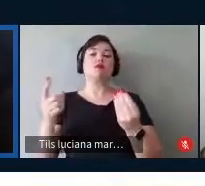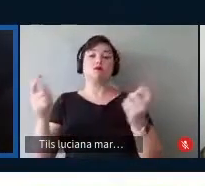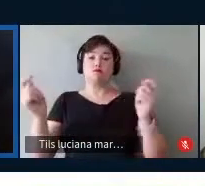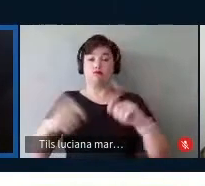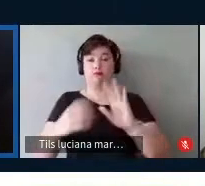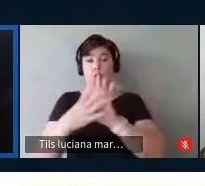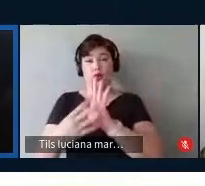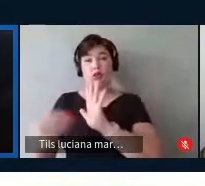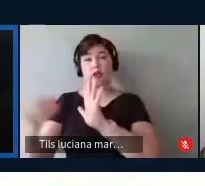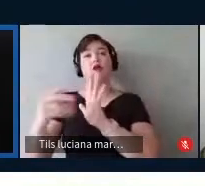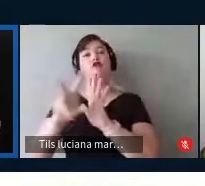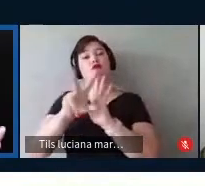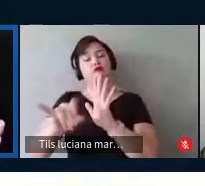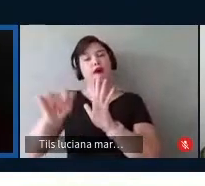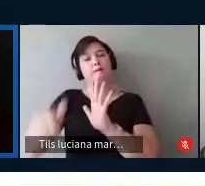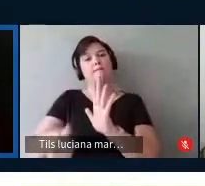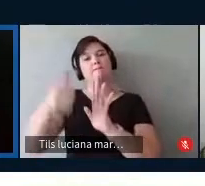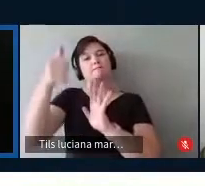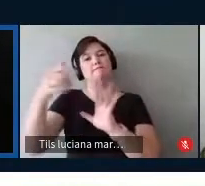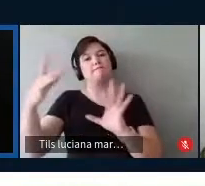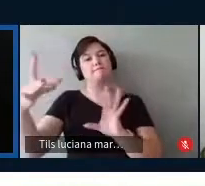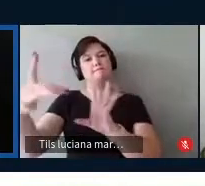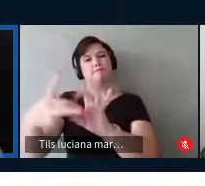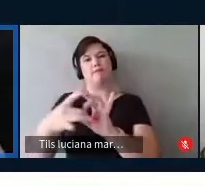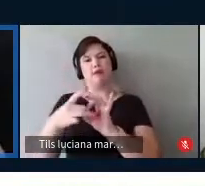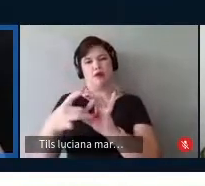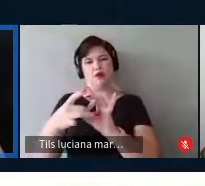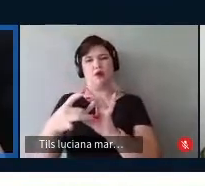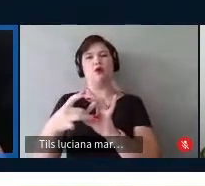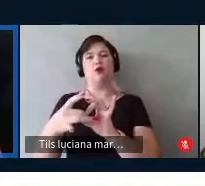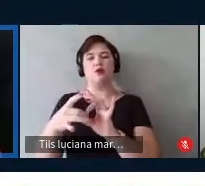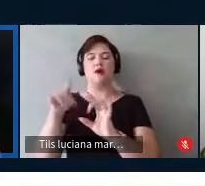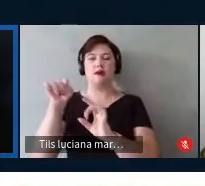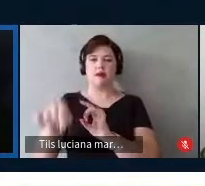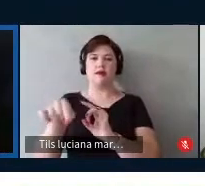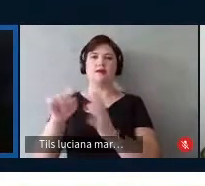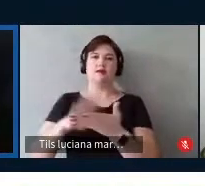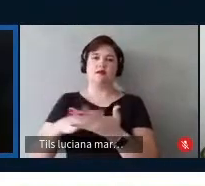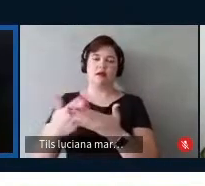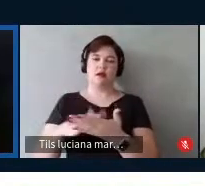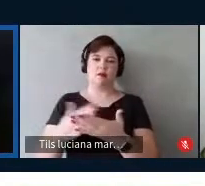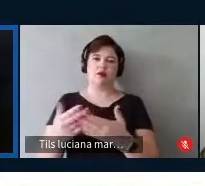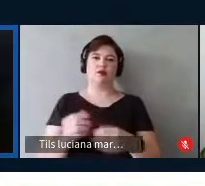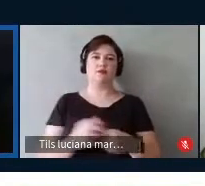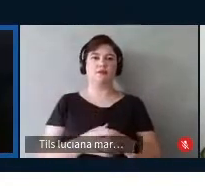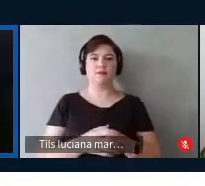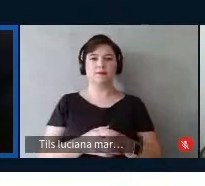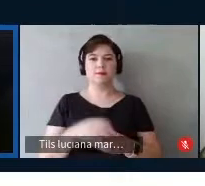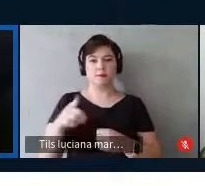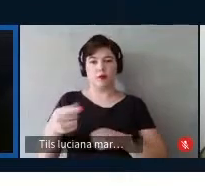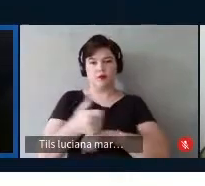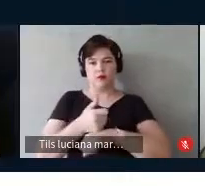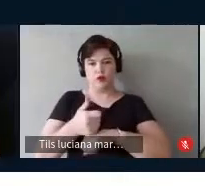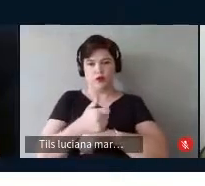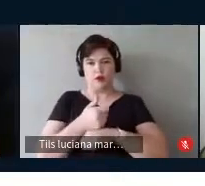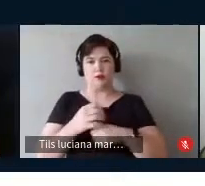de conferência vai atender melhor, nesse caso, desse intérprete, desse profissional.